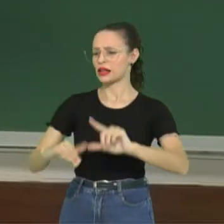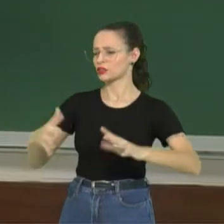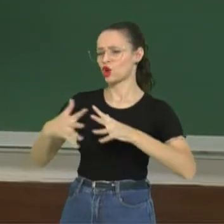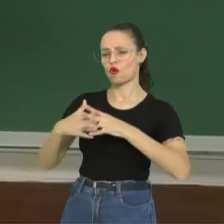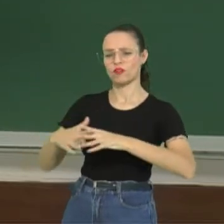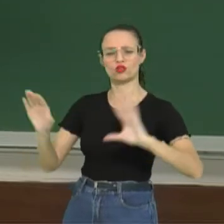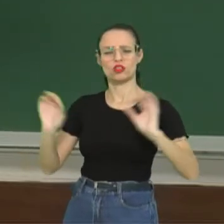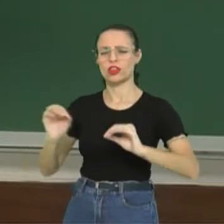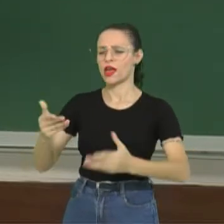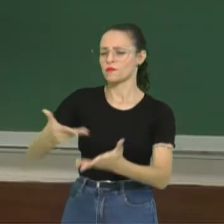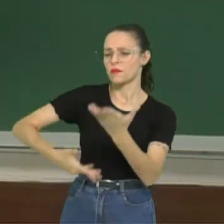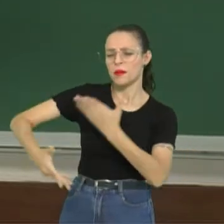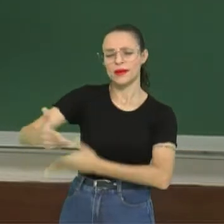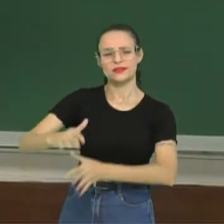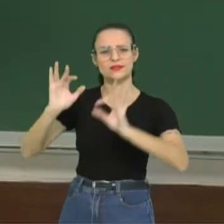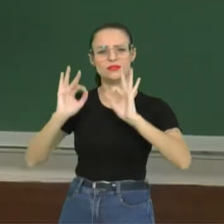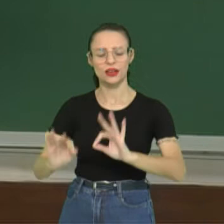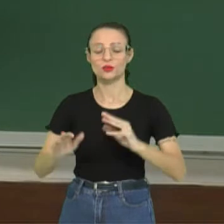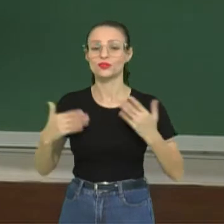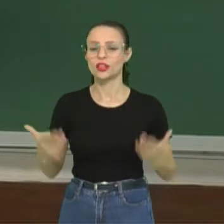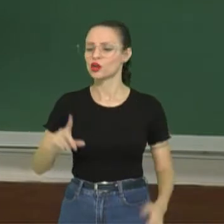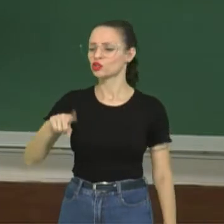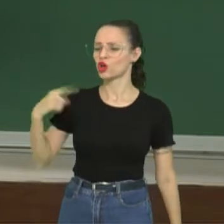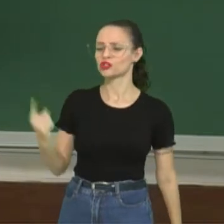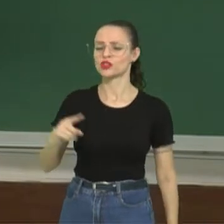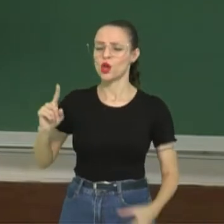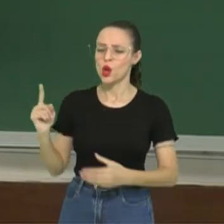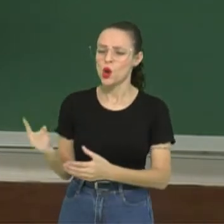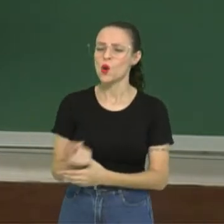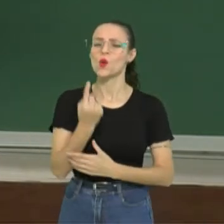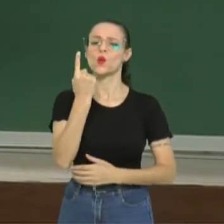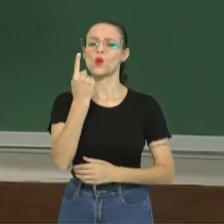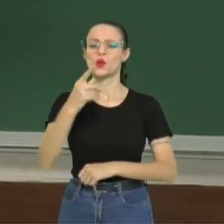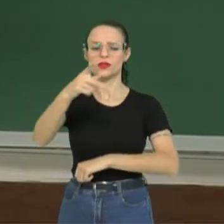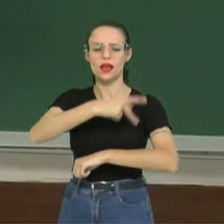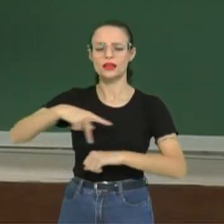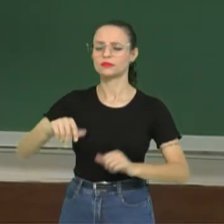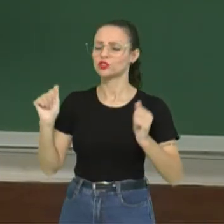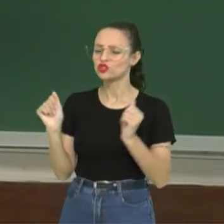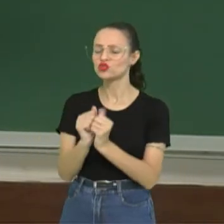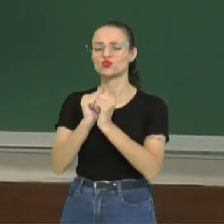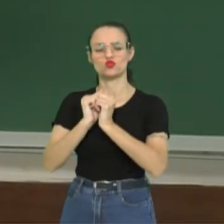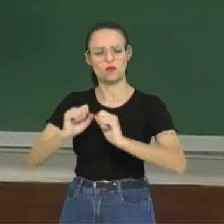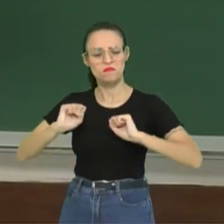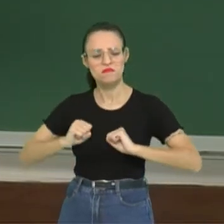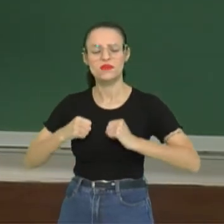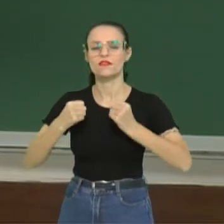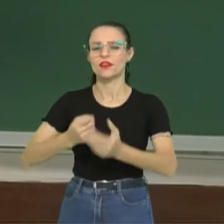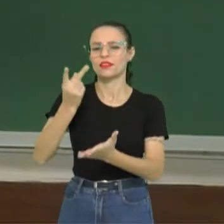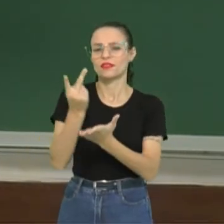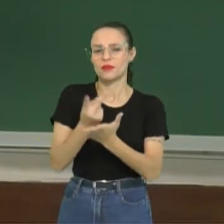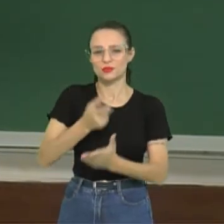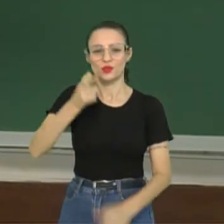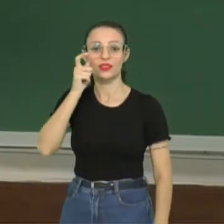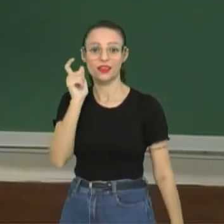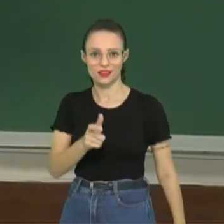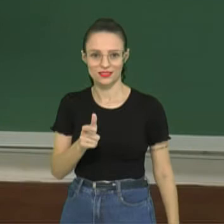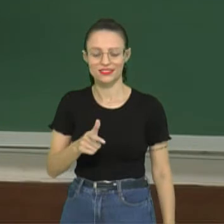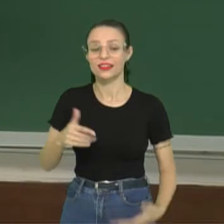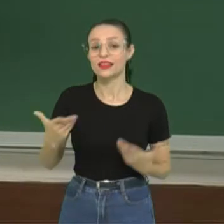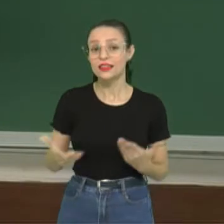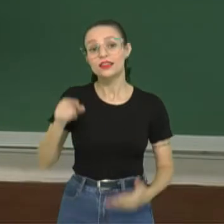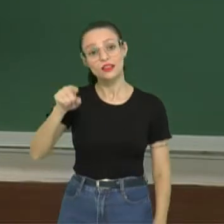conflito Aqui tá tudo certo né Nós somos uma única nação estamos todos na defesa dos mesmos interesses